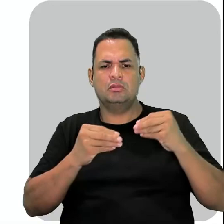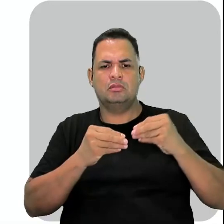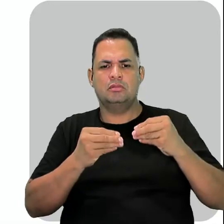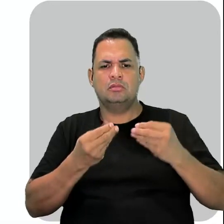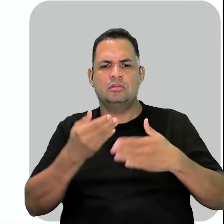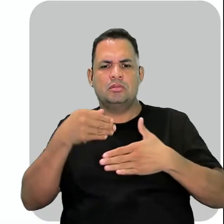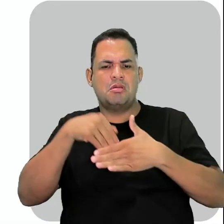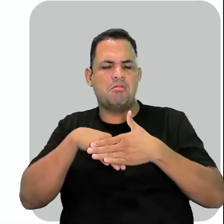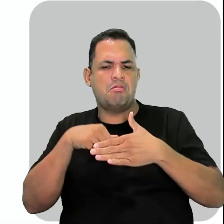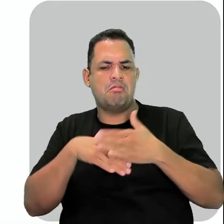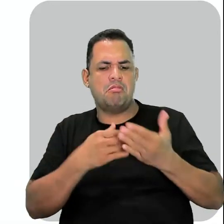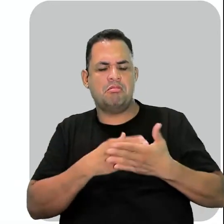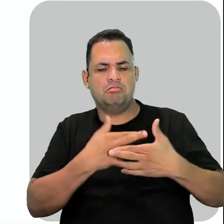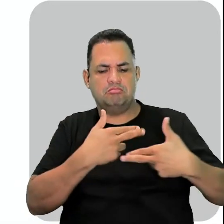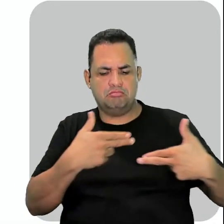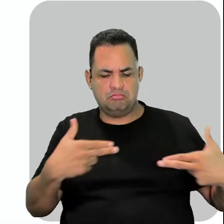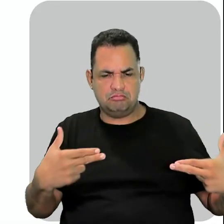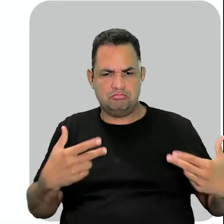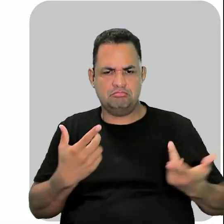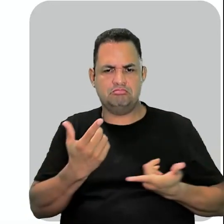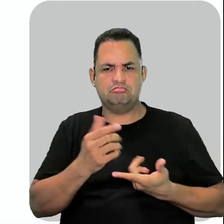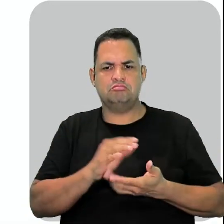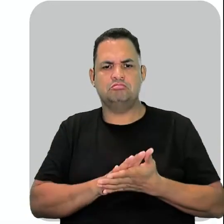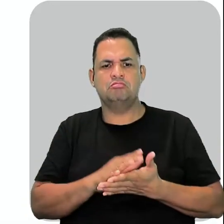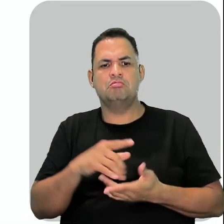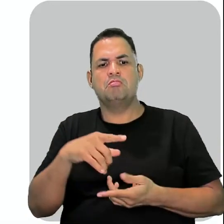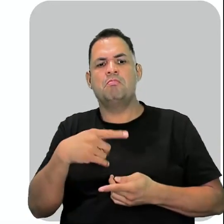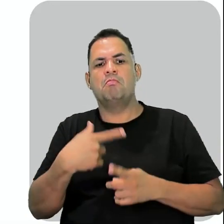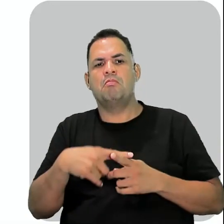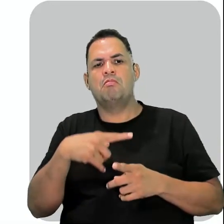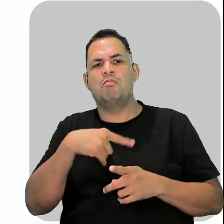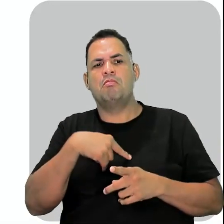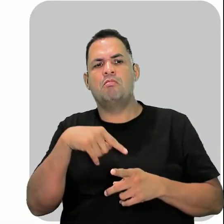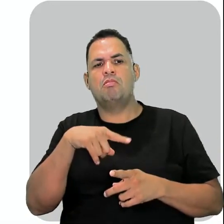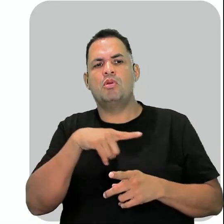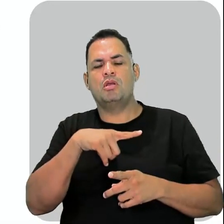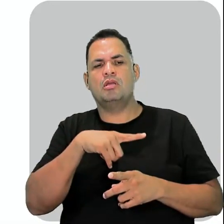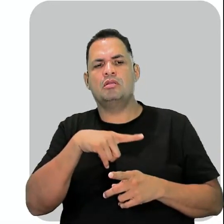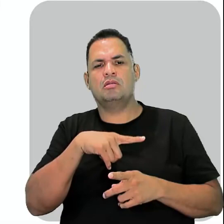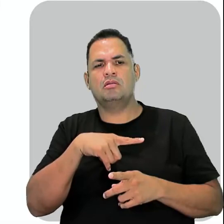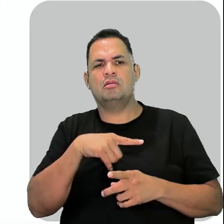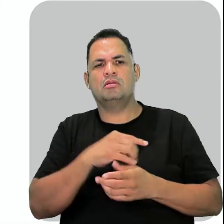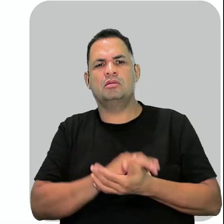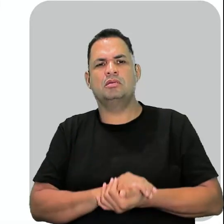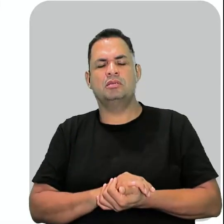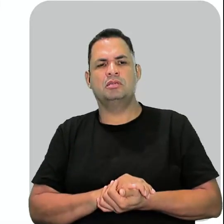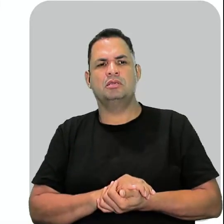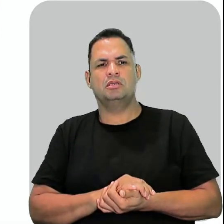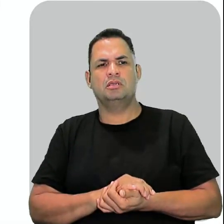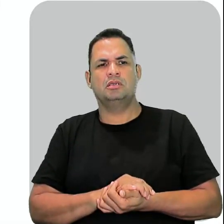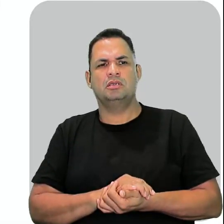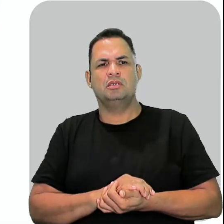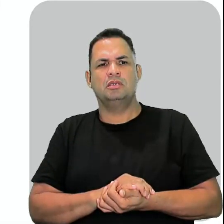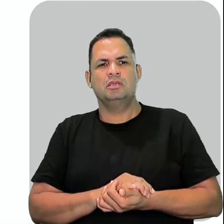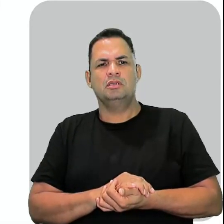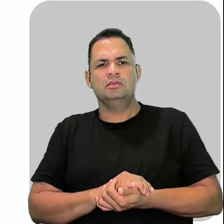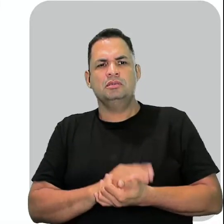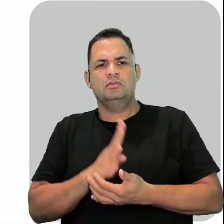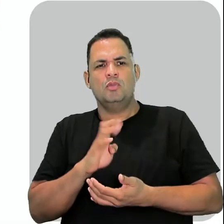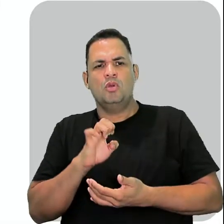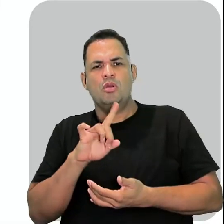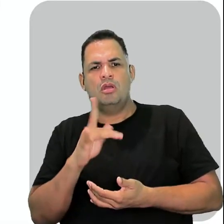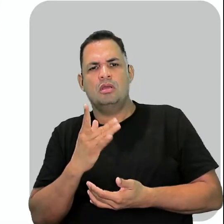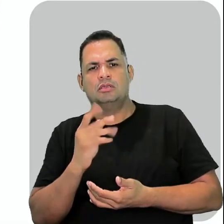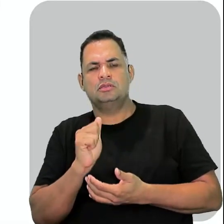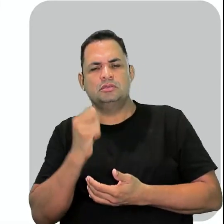embalagem, devido a essa propriedade de resistência a bactérias. E a borracha